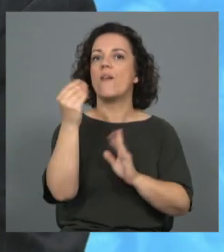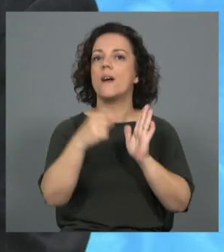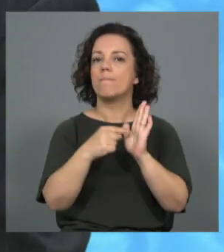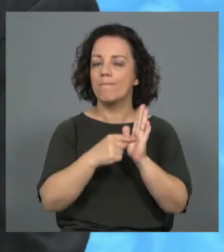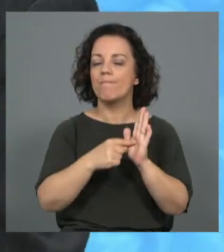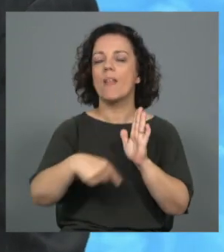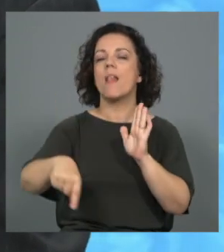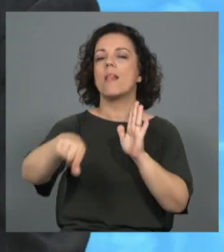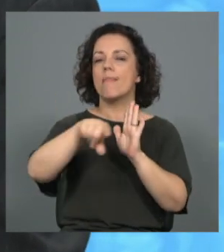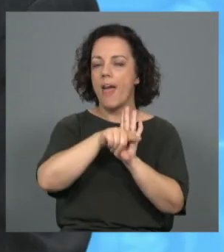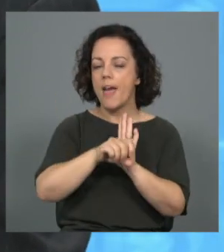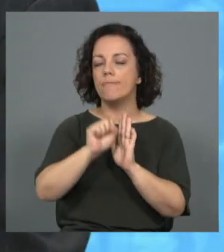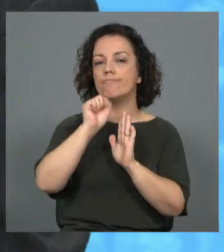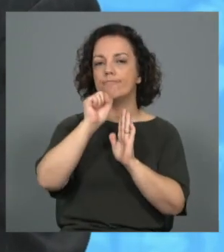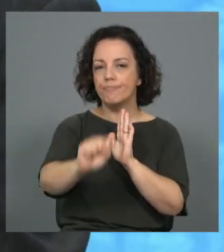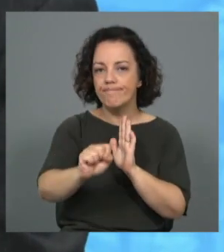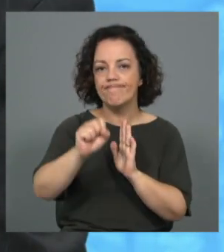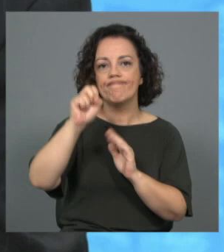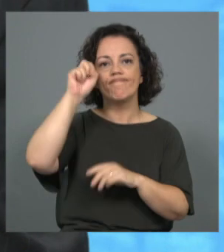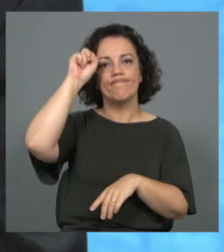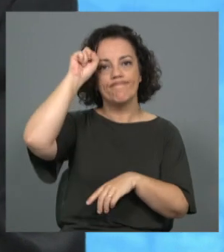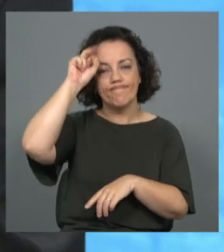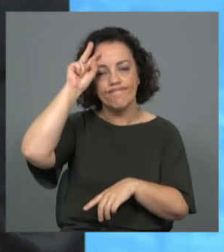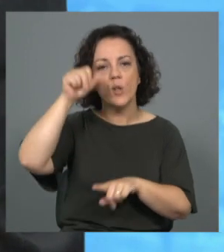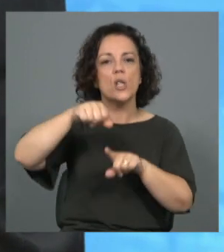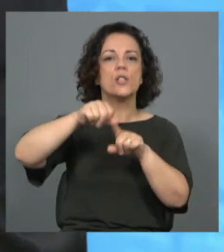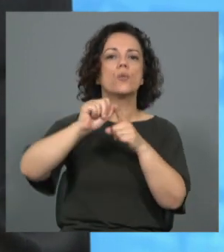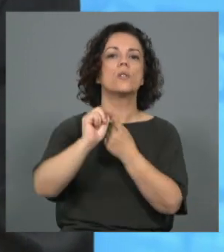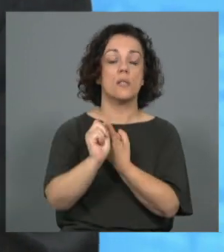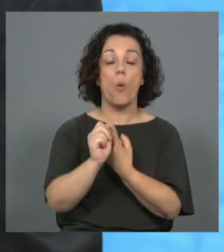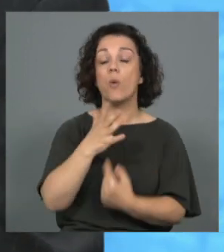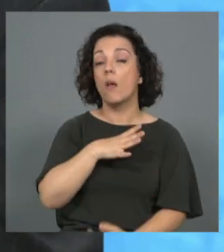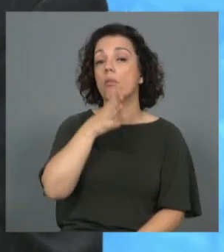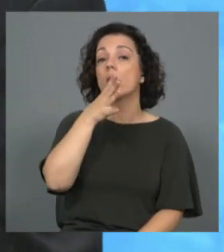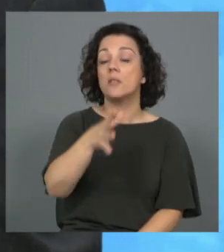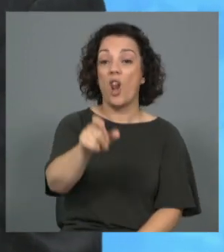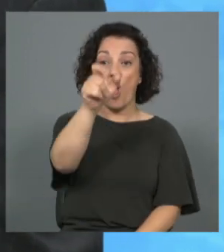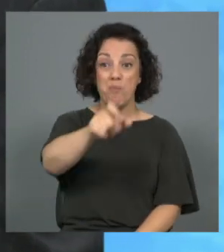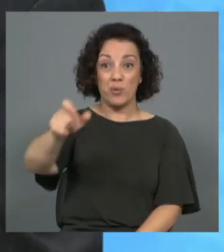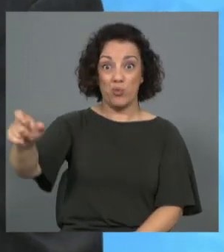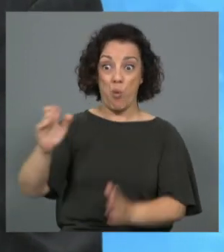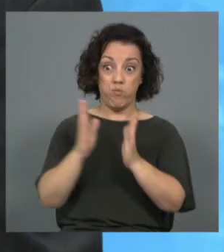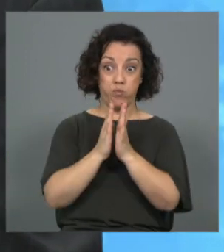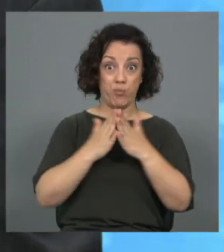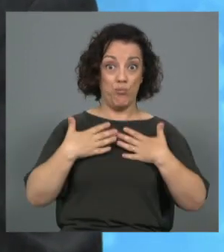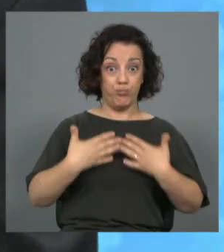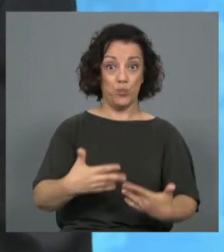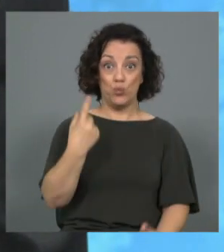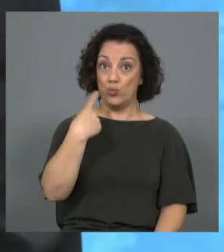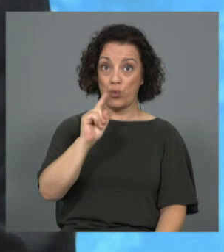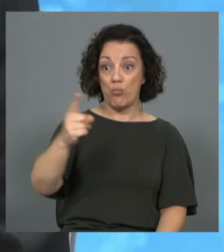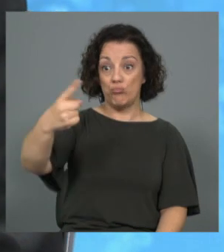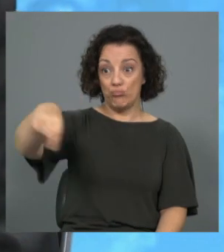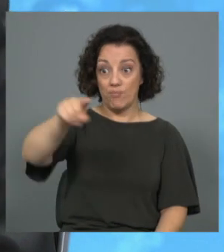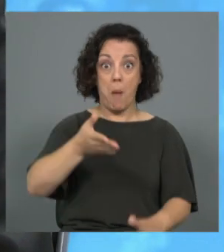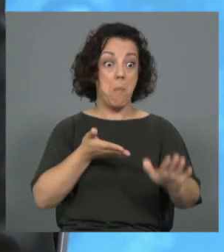circuncisão, isto é, que os pagãos, entrando para dentro do cristianismo, se circuncidassem também,